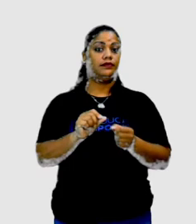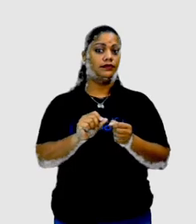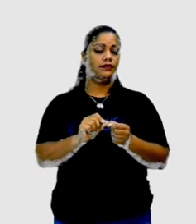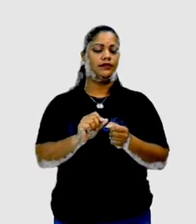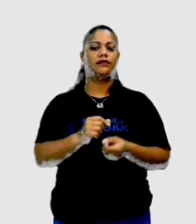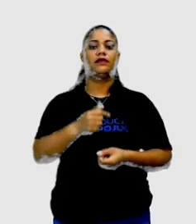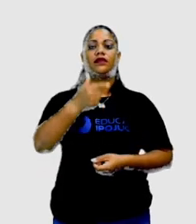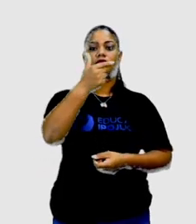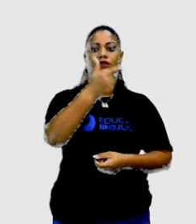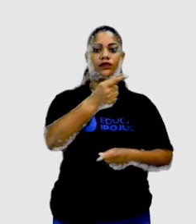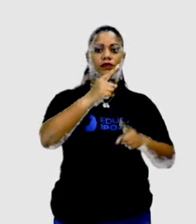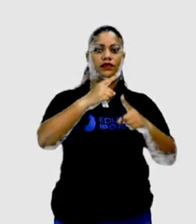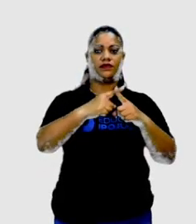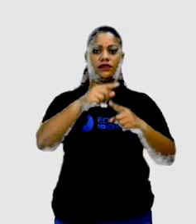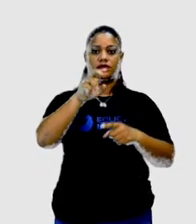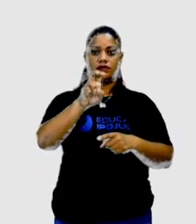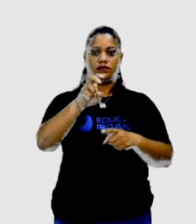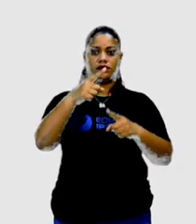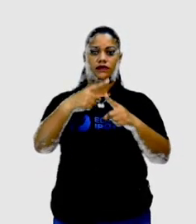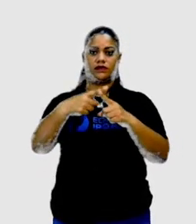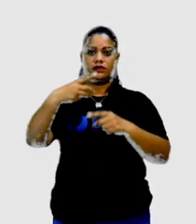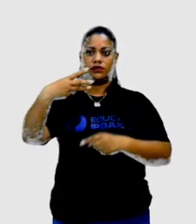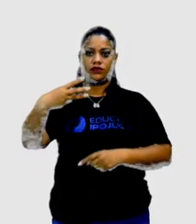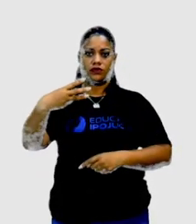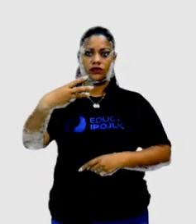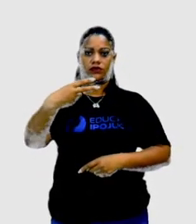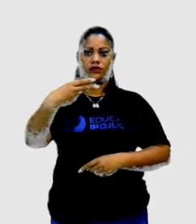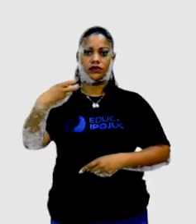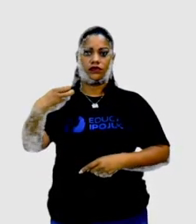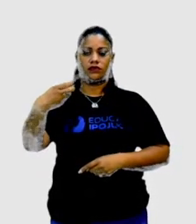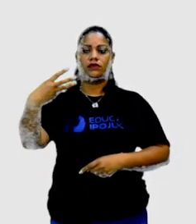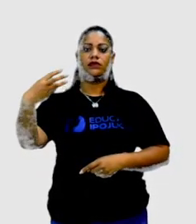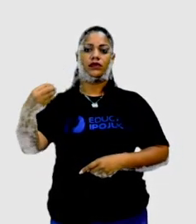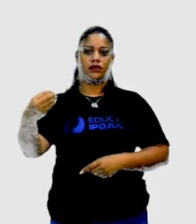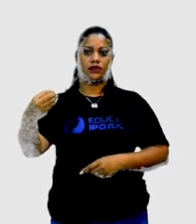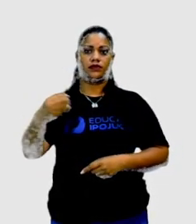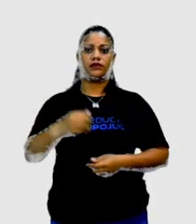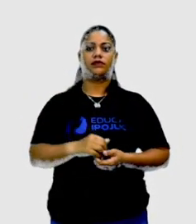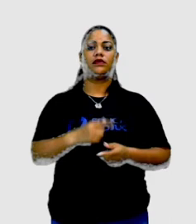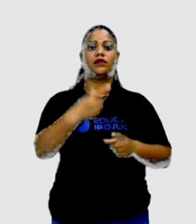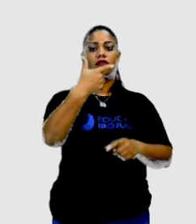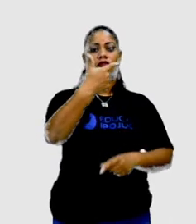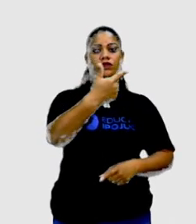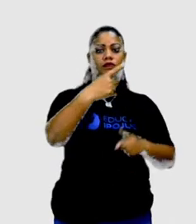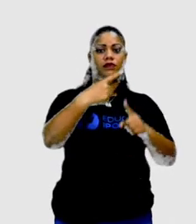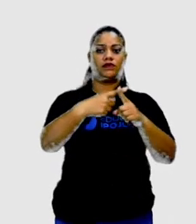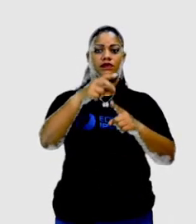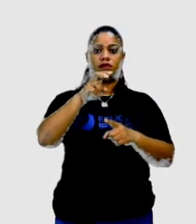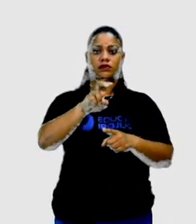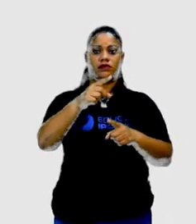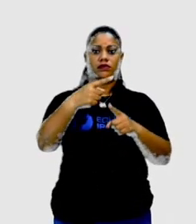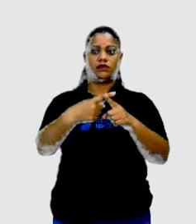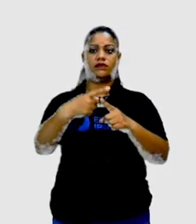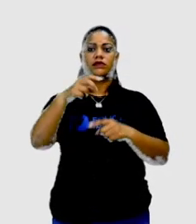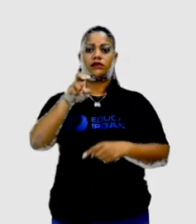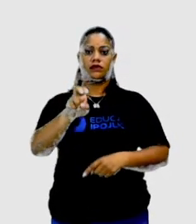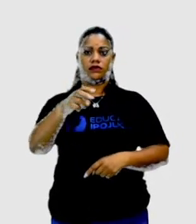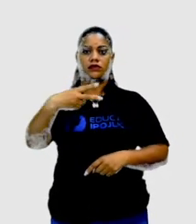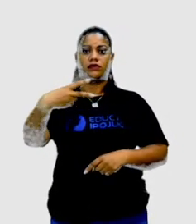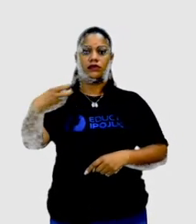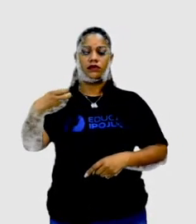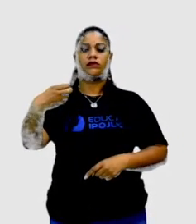seguinte: 2 vezes 5 vezes 3, que dá 30. 2 vezes 5 vezes